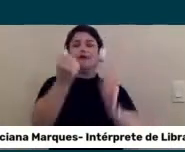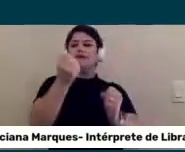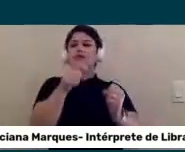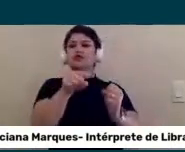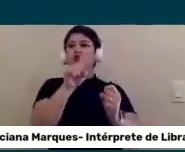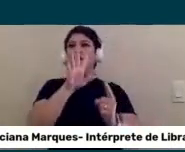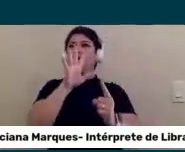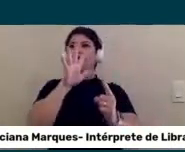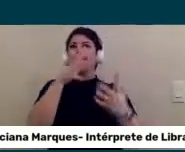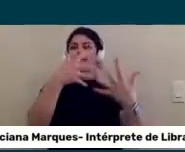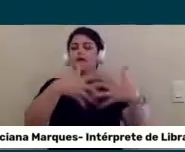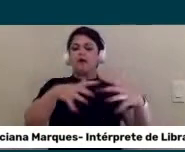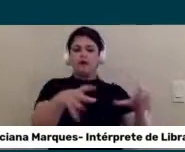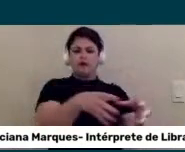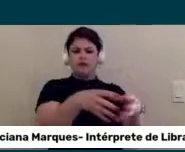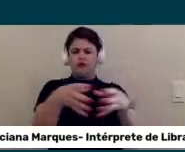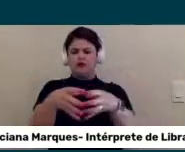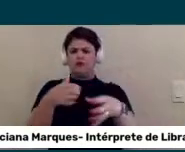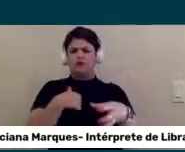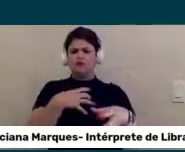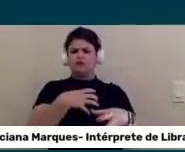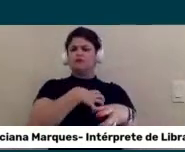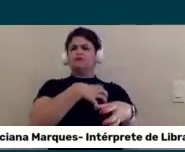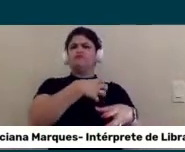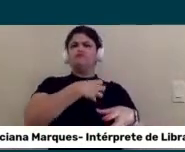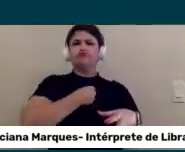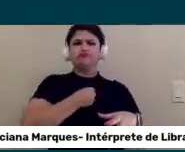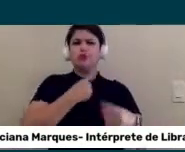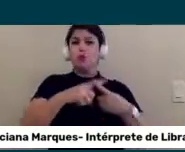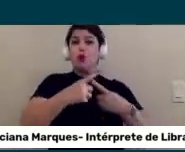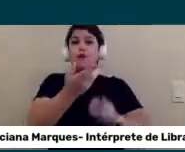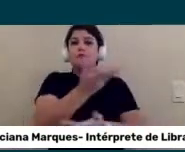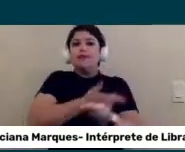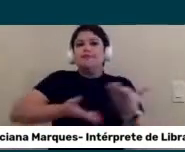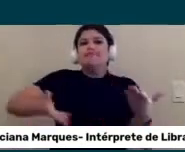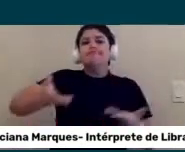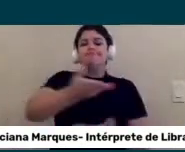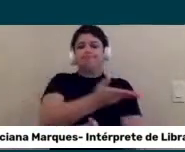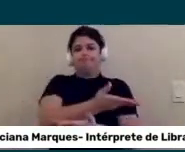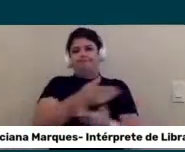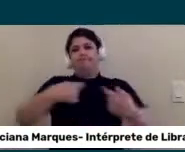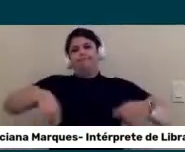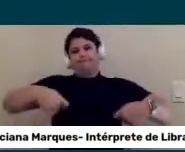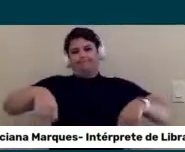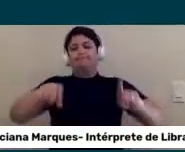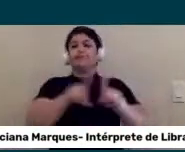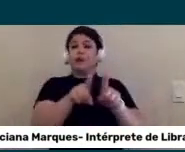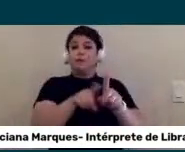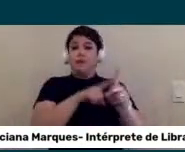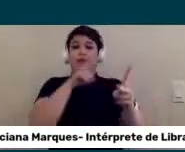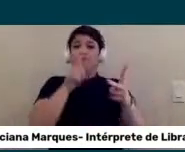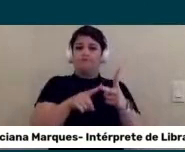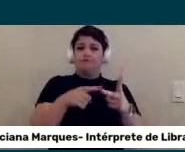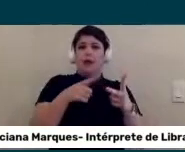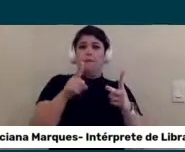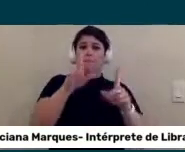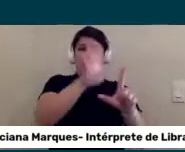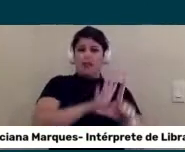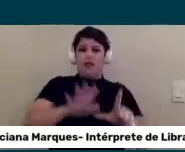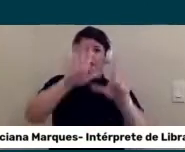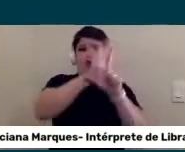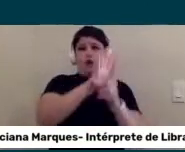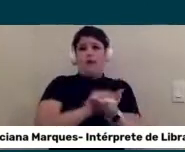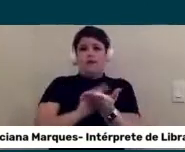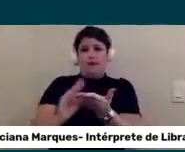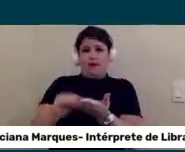os times interactuam, e ter essa plataforma de dados que suporte todo